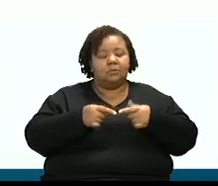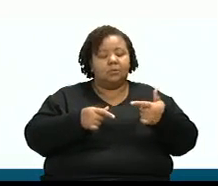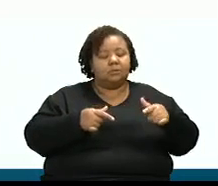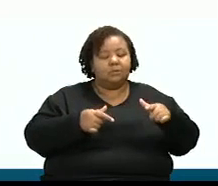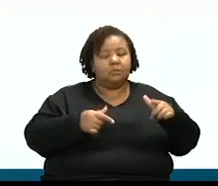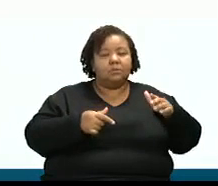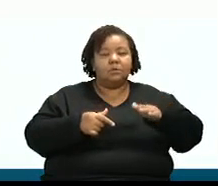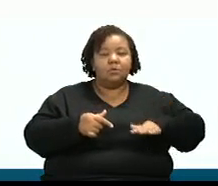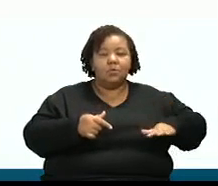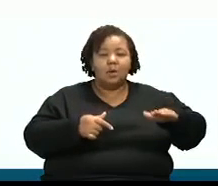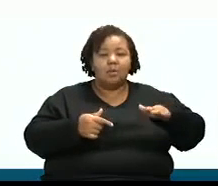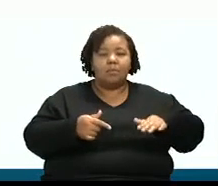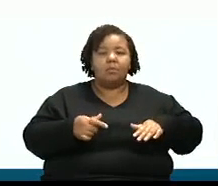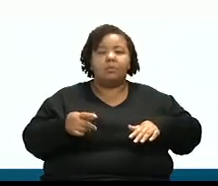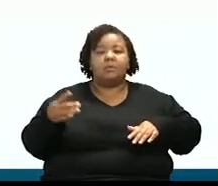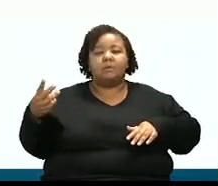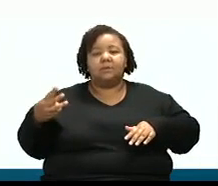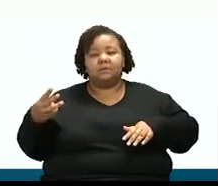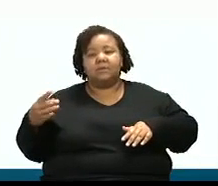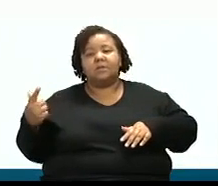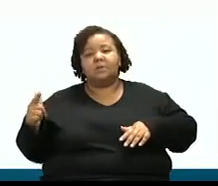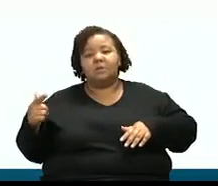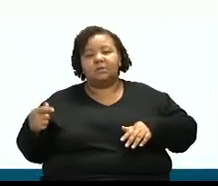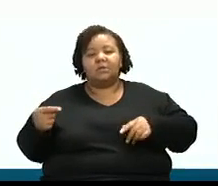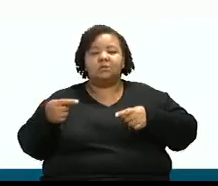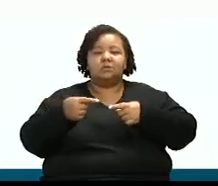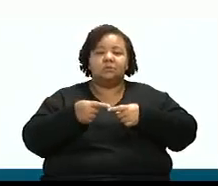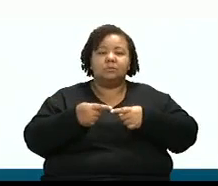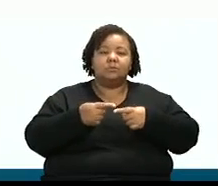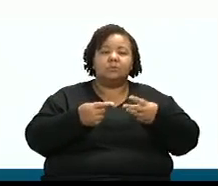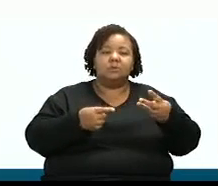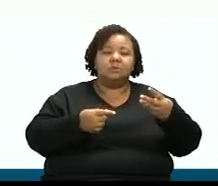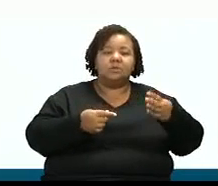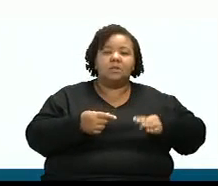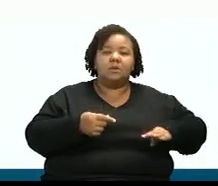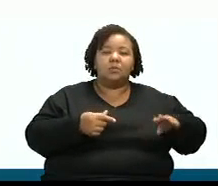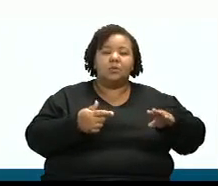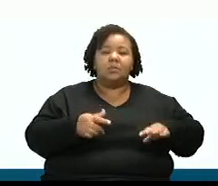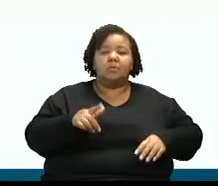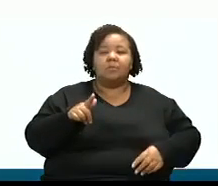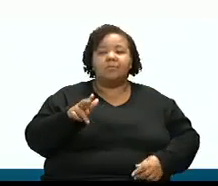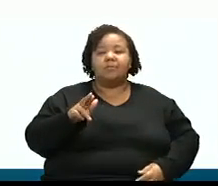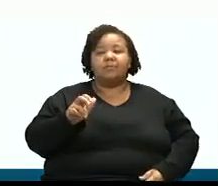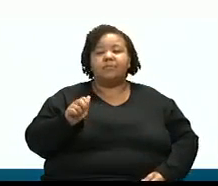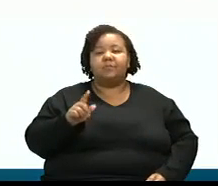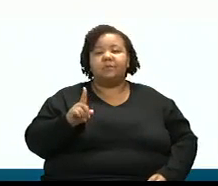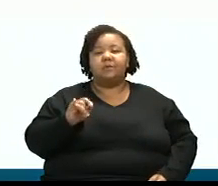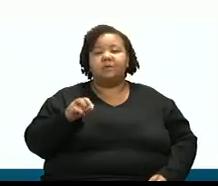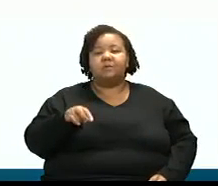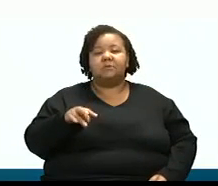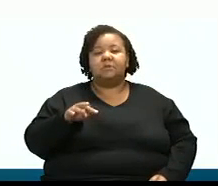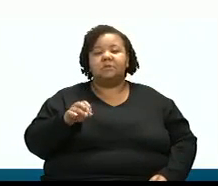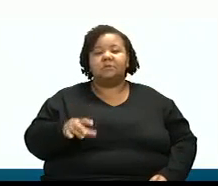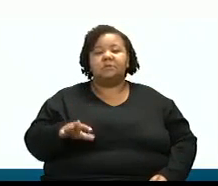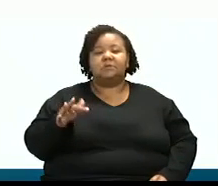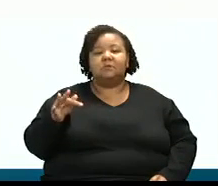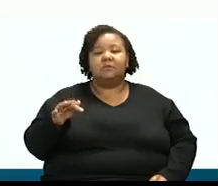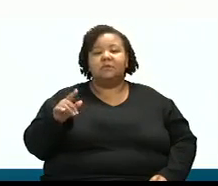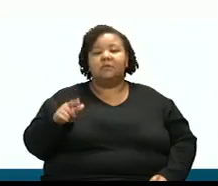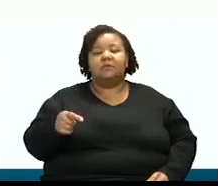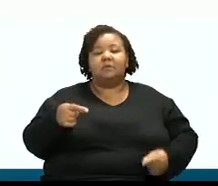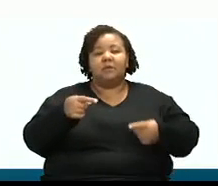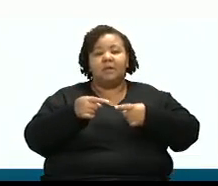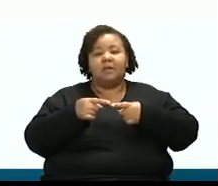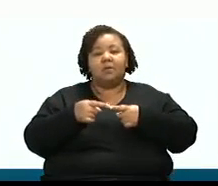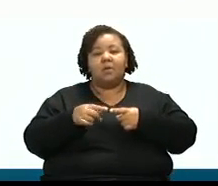do campo. E o mesmo com a terceira. Observe que o gradiente da função f vai coincidir com essa